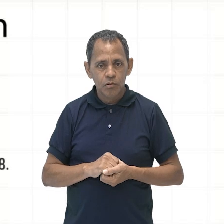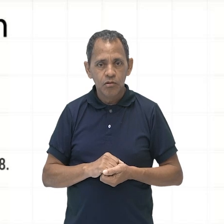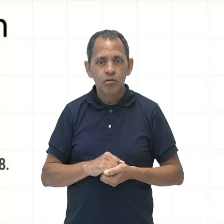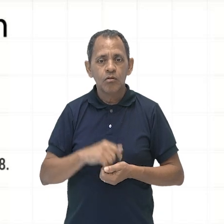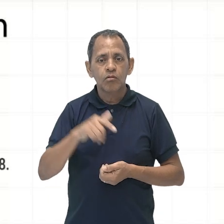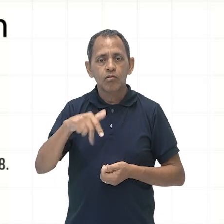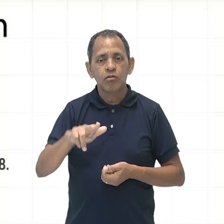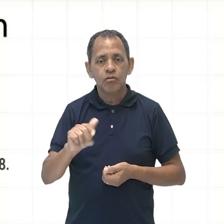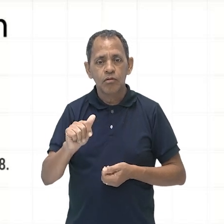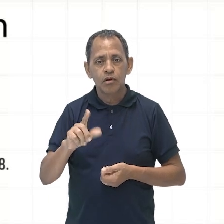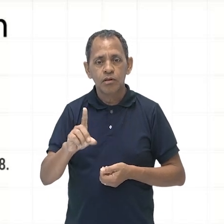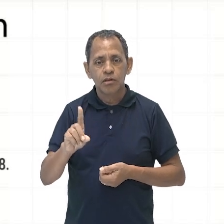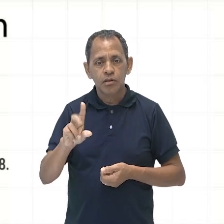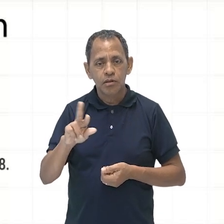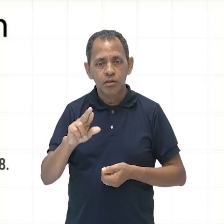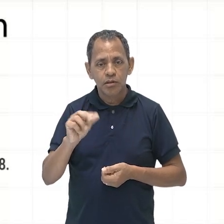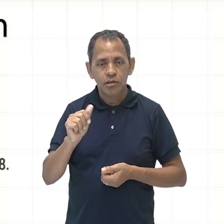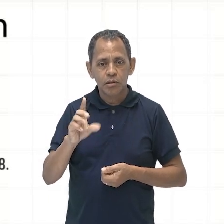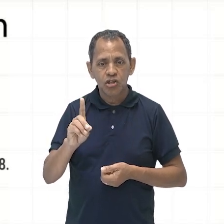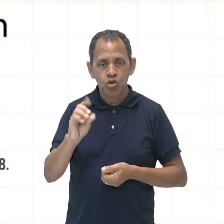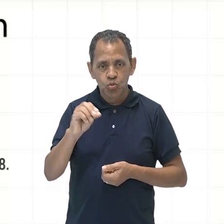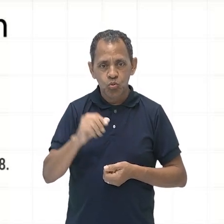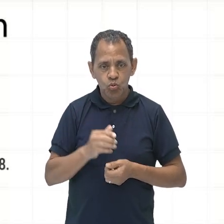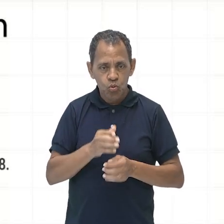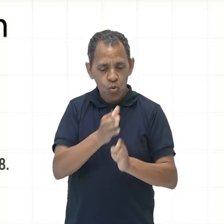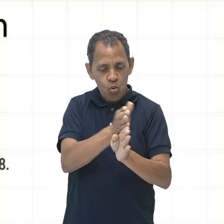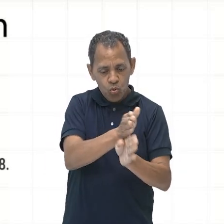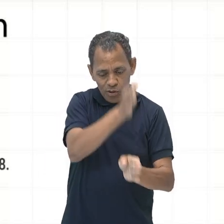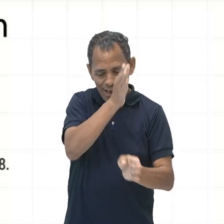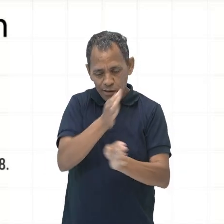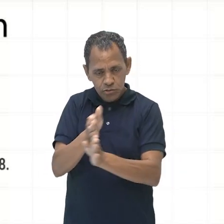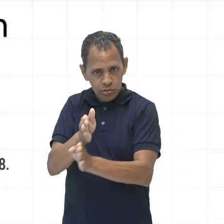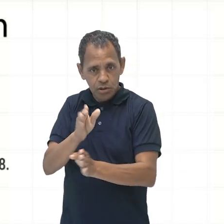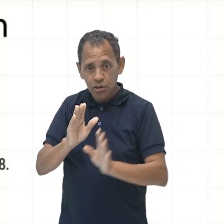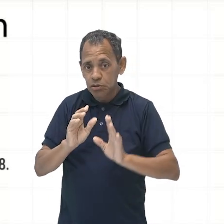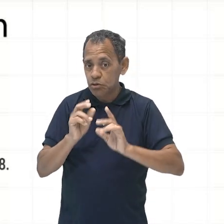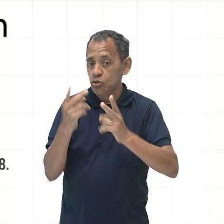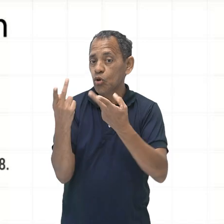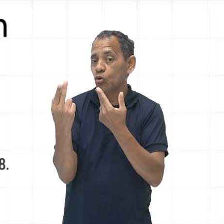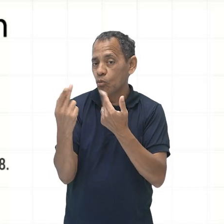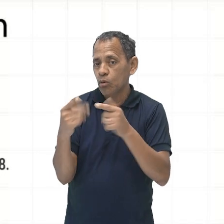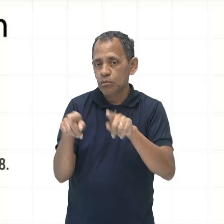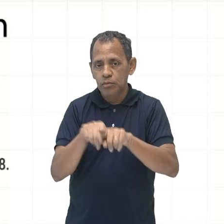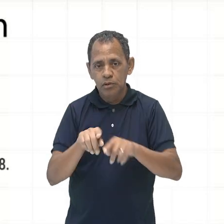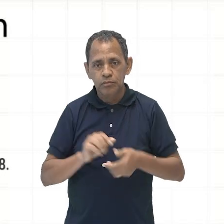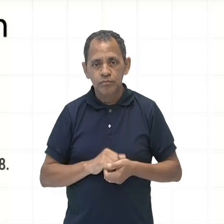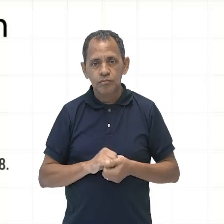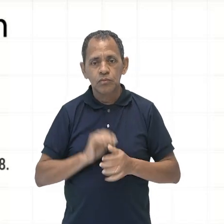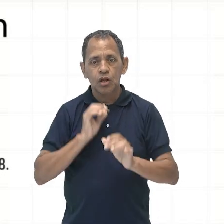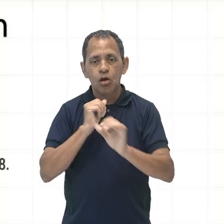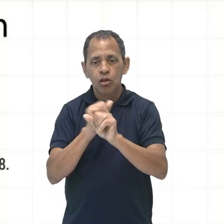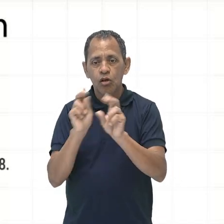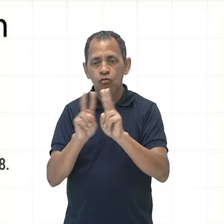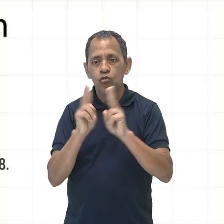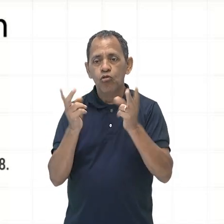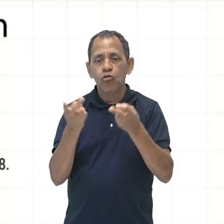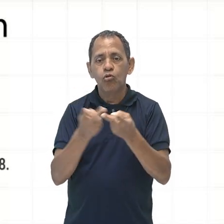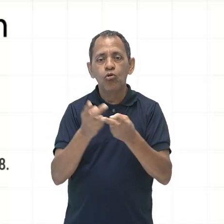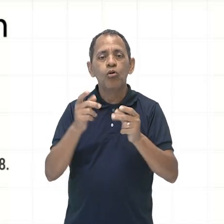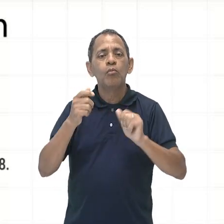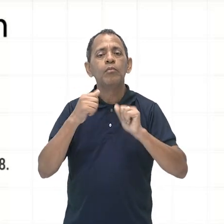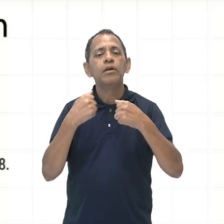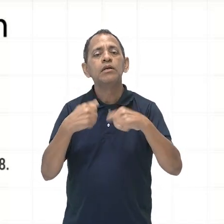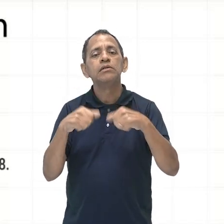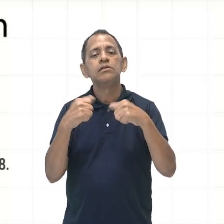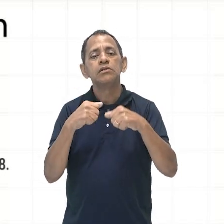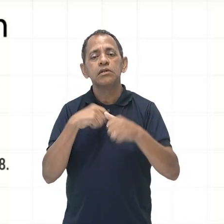quadrado, né? Porque o quadrado tem todos os lados medindo a mesma coisa. Então, Para calcular esse volume, né, eu tenho que calcular